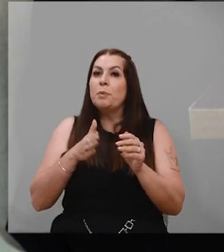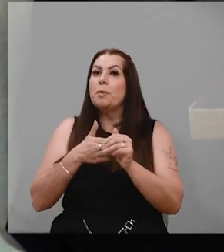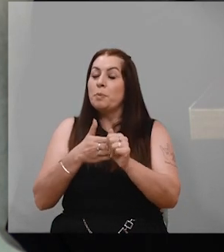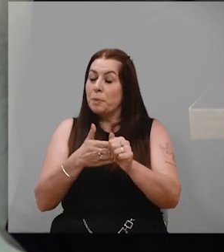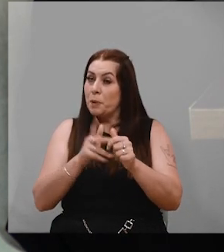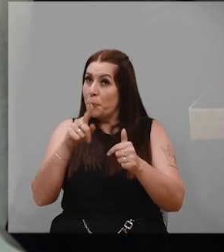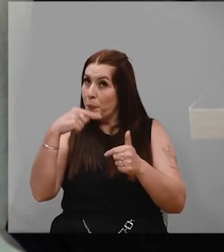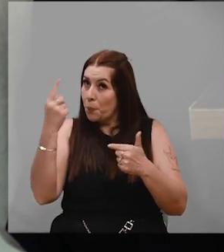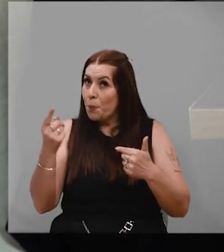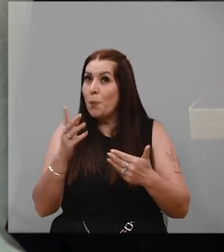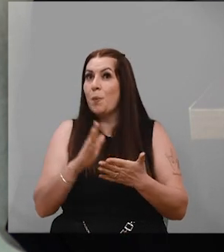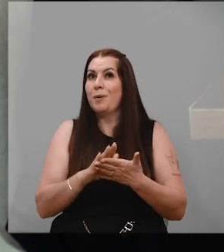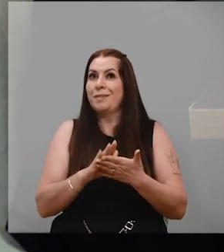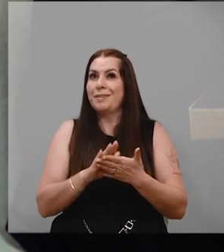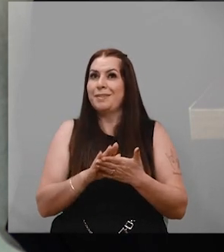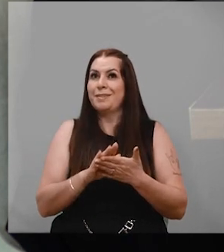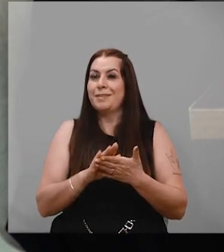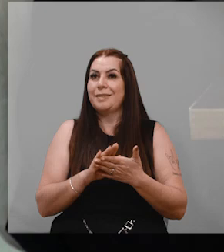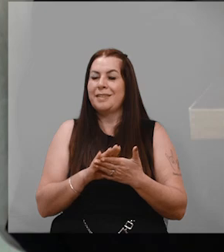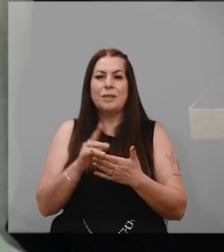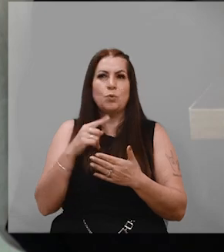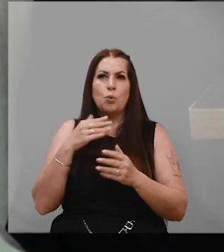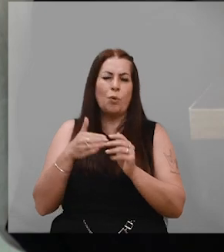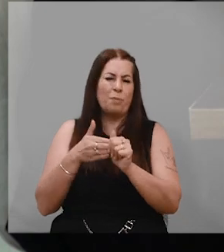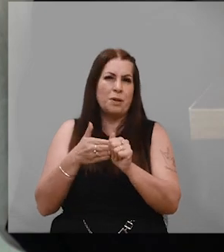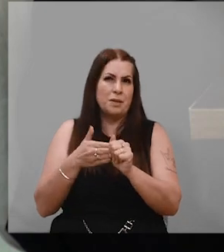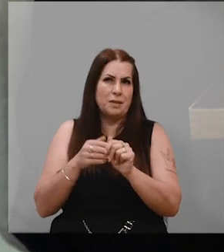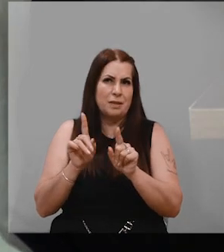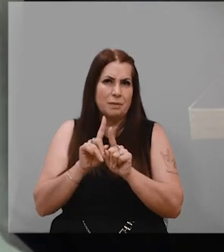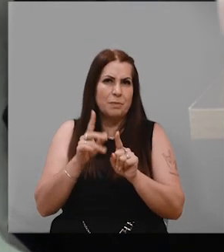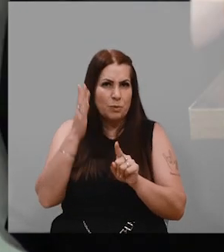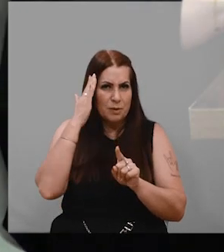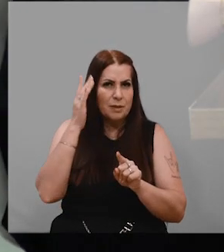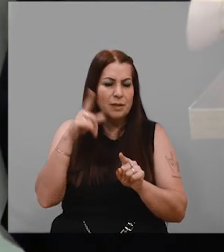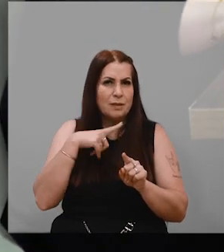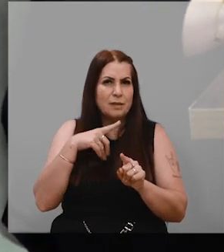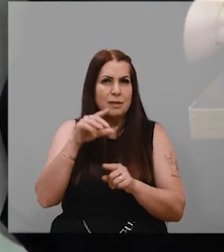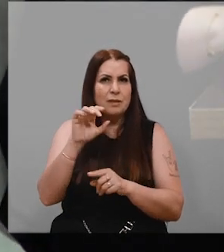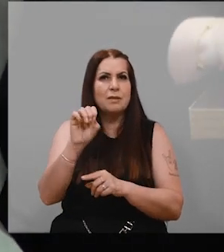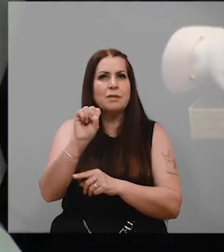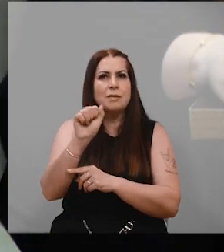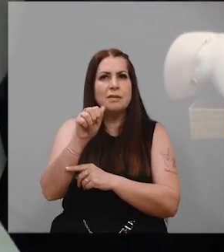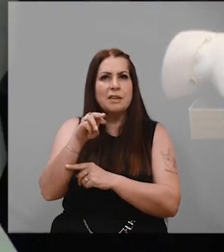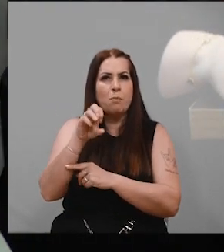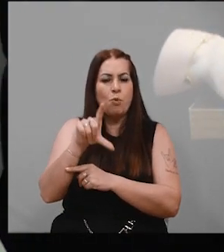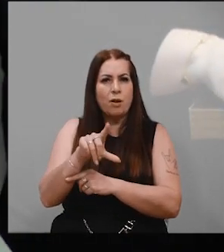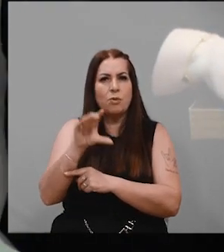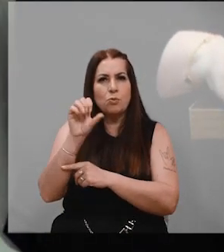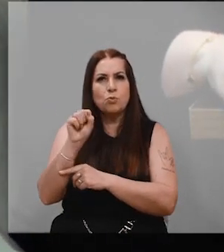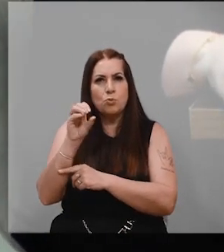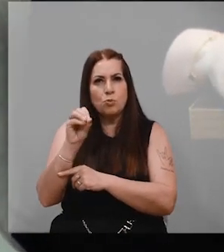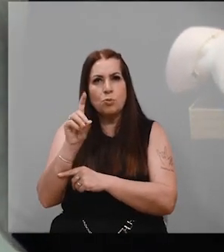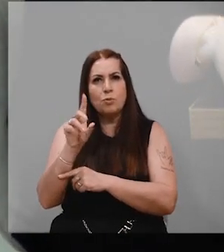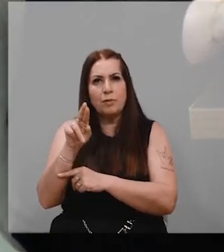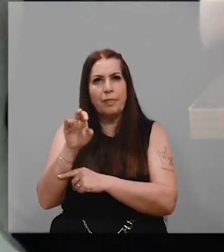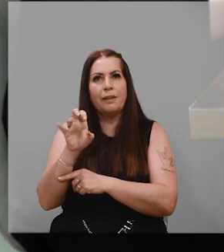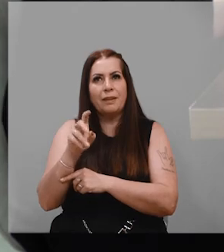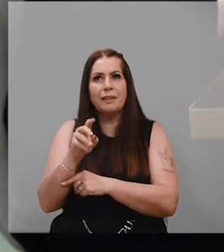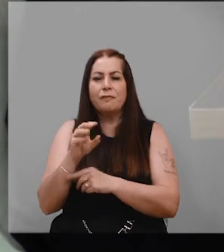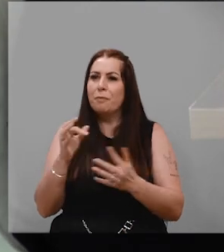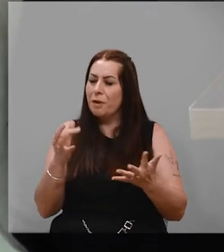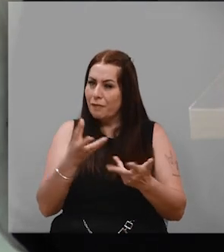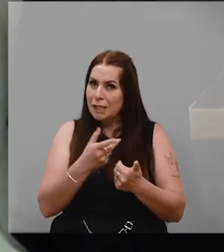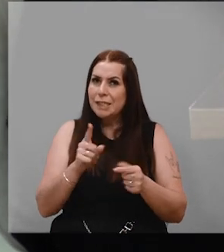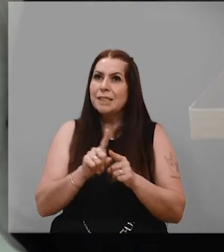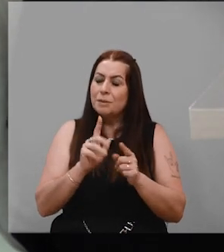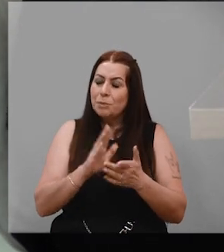acompanhar outras sessões. Eu não acompanhei, mas eu sei que tu acompanhou a do Samuel Sodré, né? Foi Samuel linda, Sodré, né? foi muito bacana.